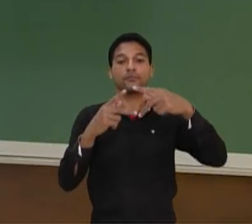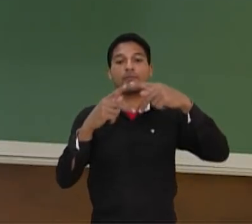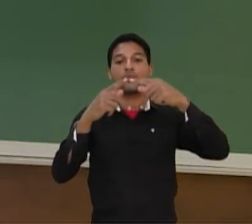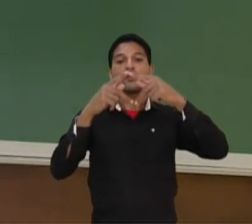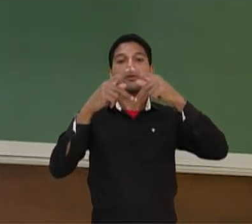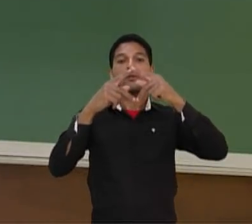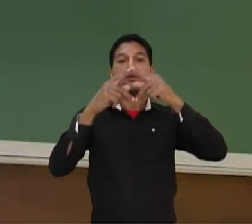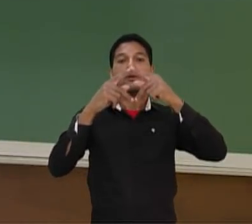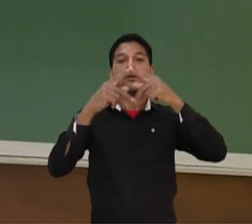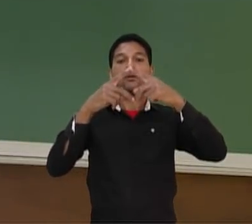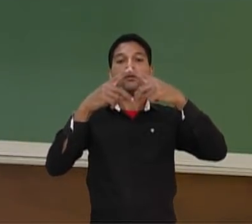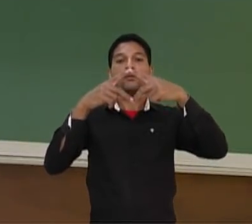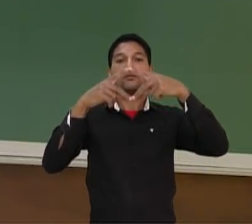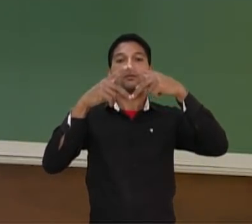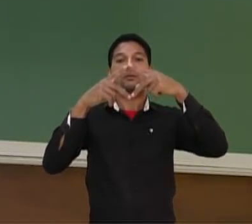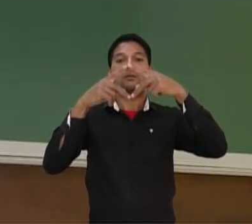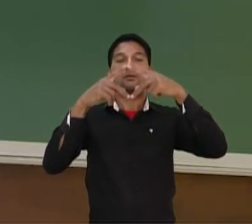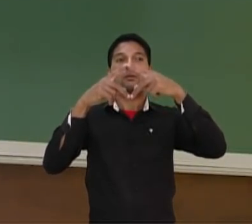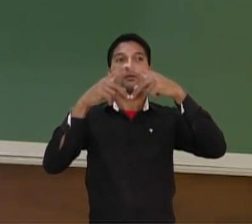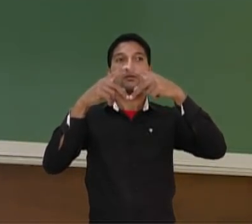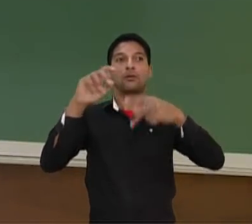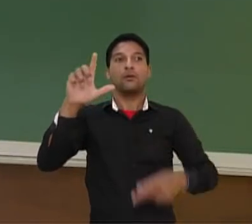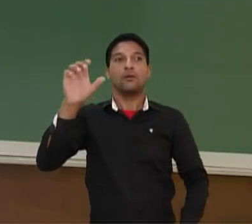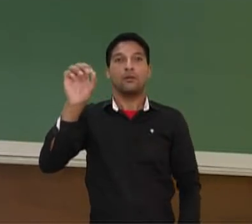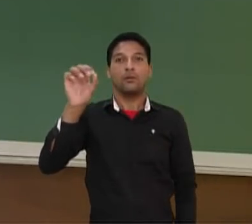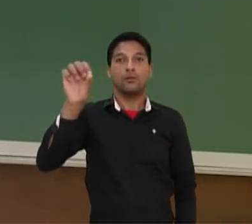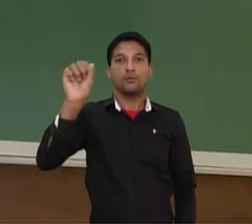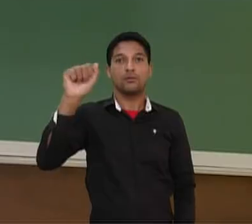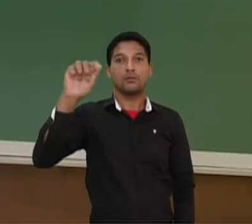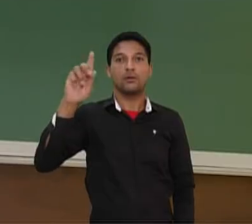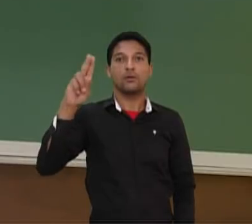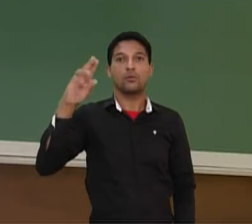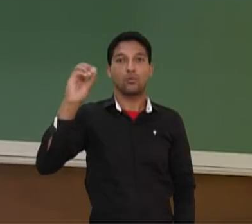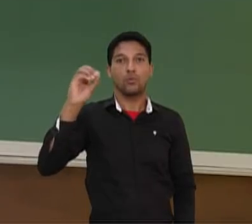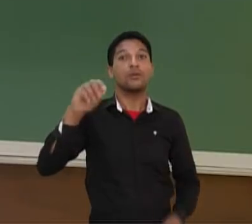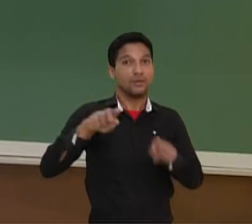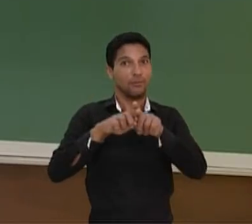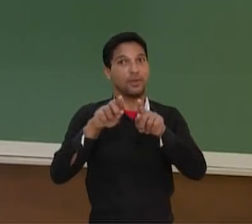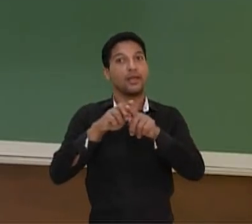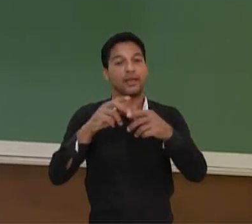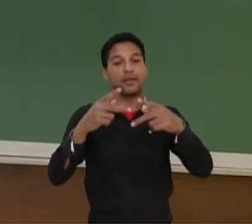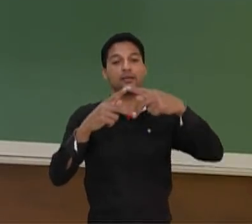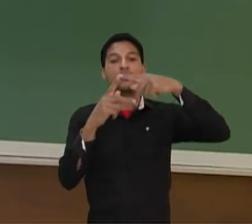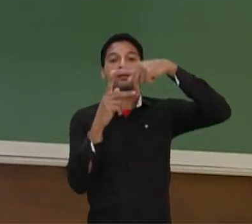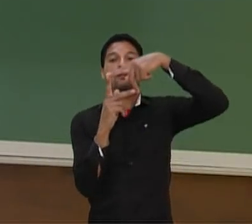de 90 graus. Portanto, esse losango, mais do que um losango, ele é um quadrado, tá?